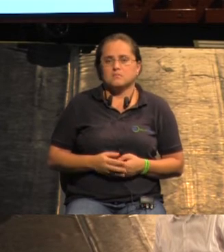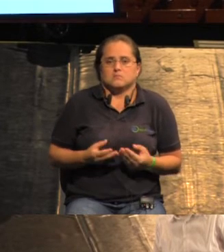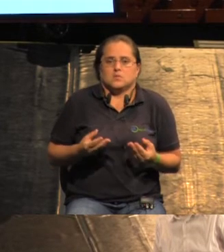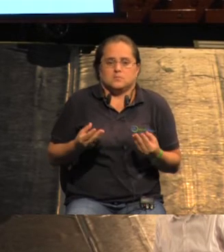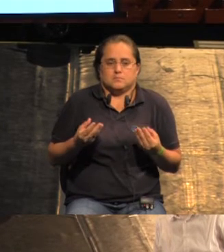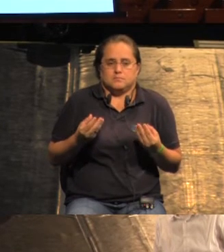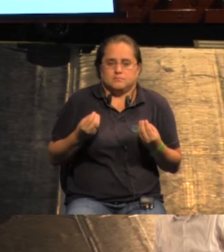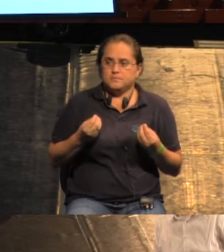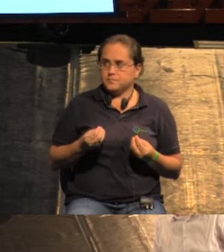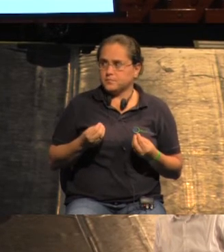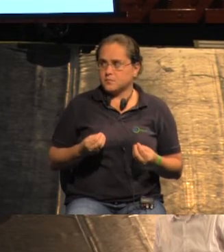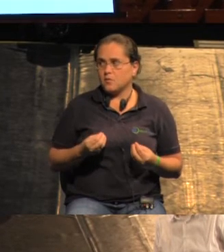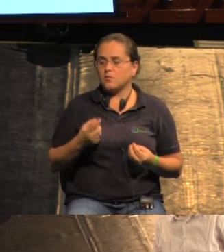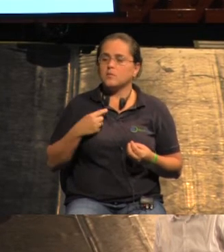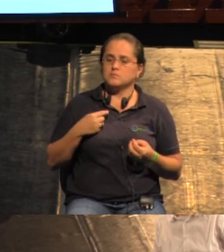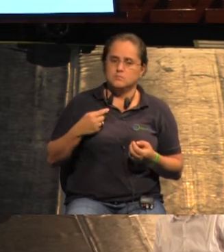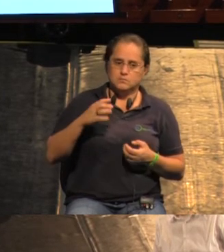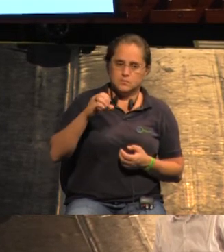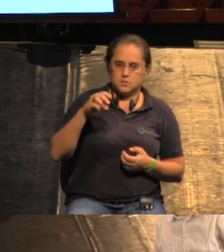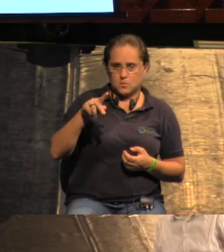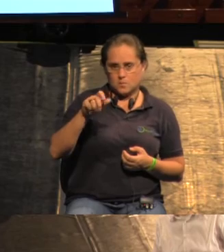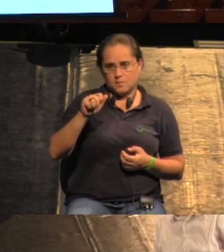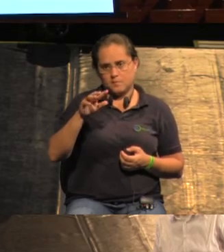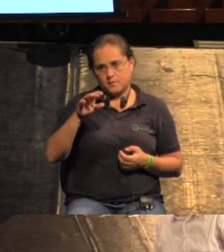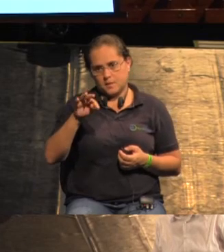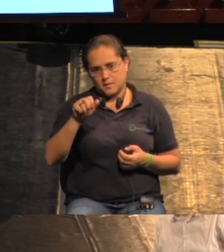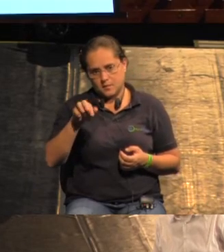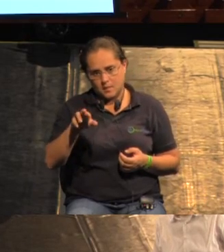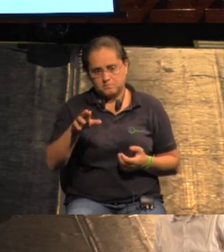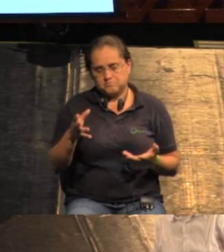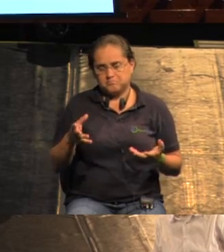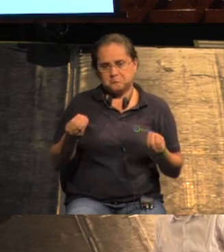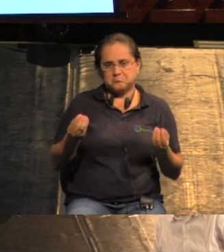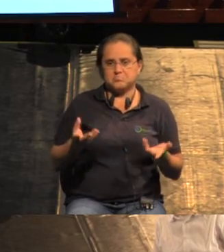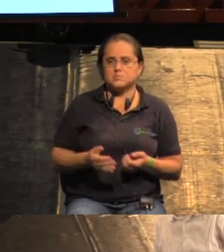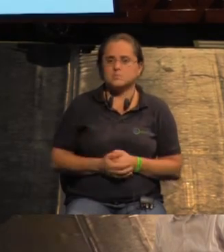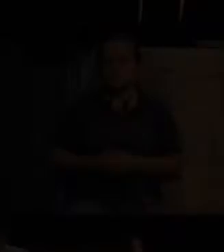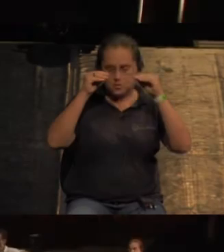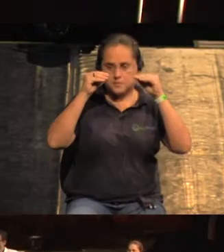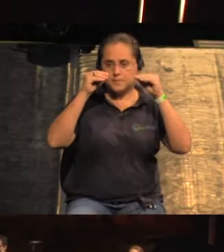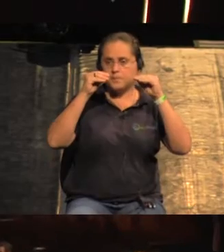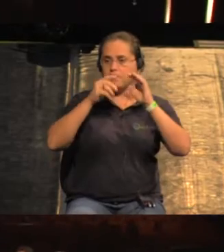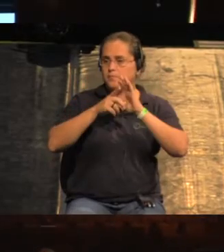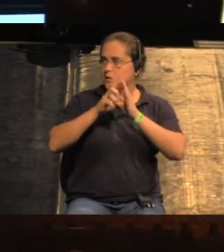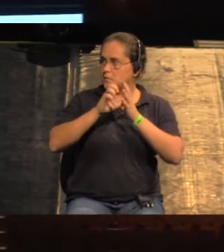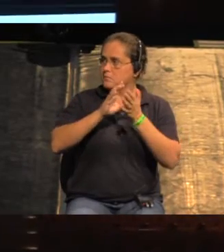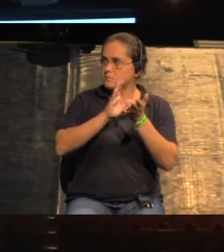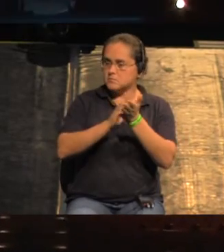que admitir uma forma de compactação talvez inusitada. Boa